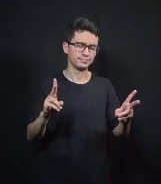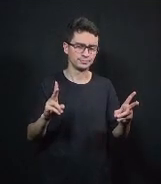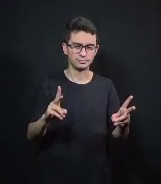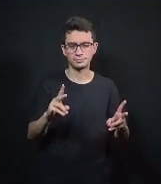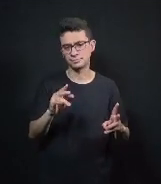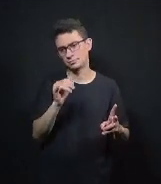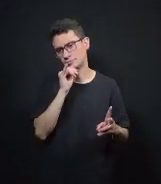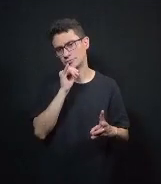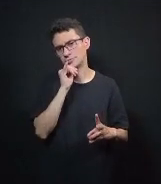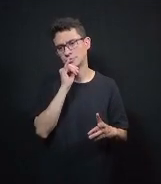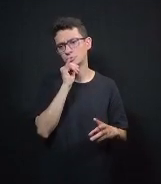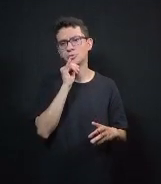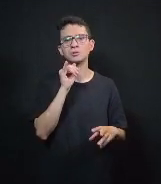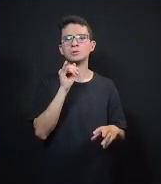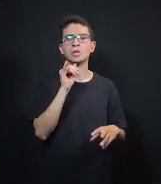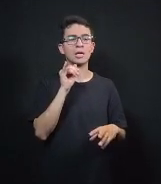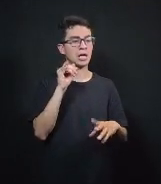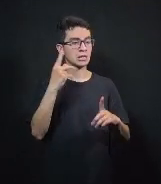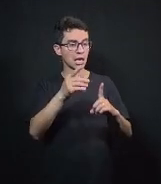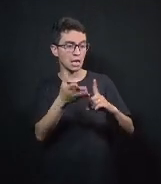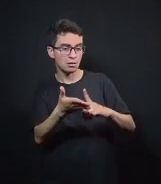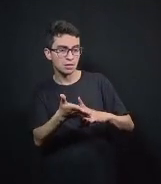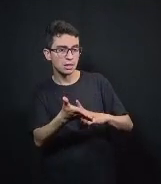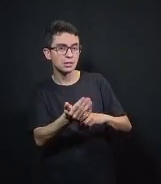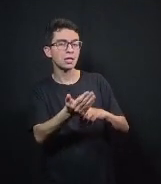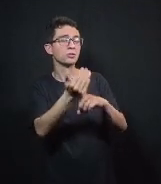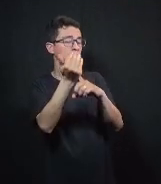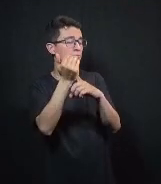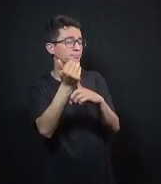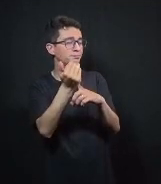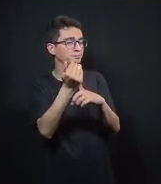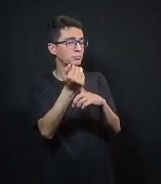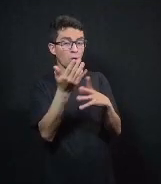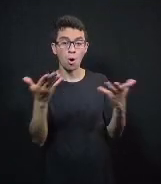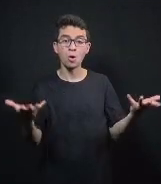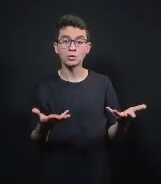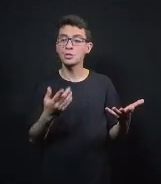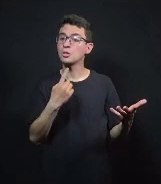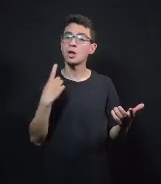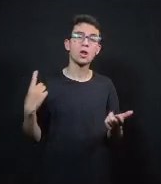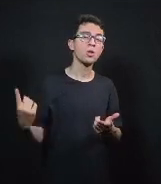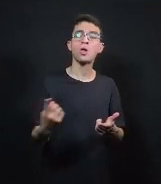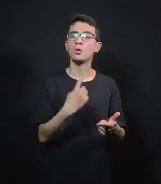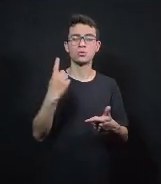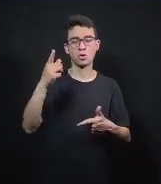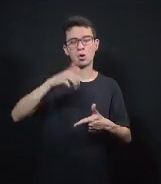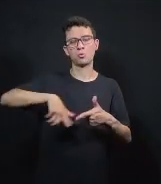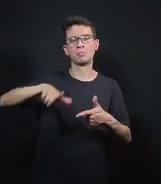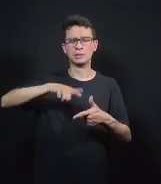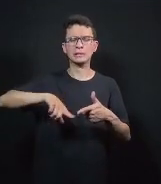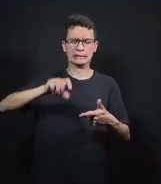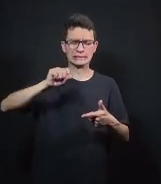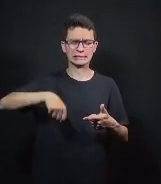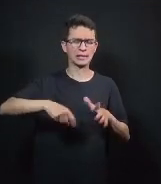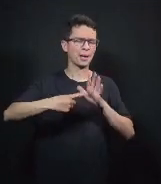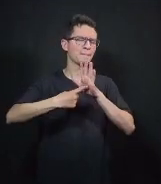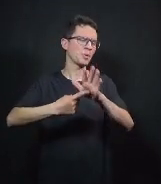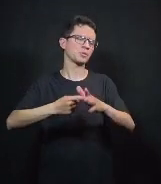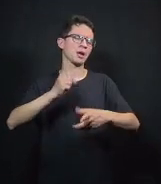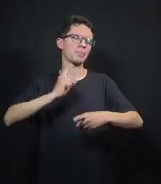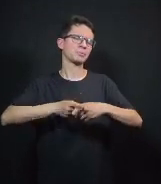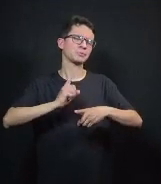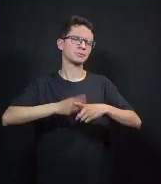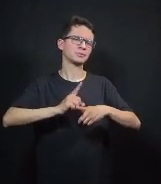natureza da tecnologia, ela, o problema que a gente está vivendo hoje tem muito a ver, ela se expressa por meio dessa